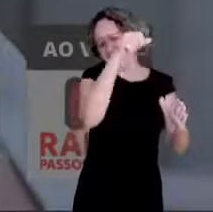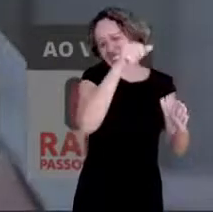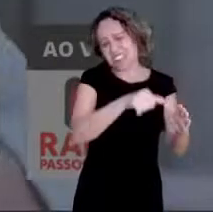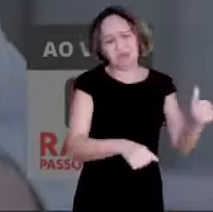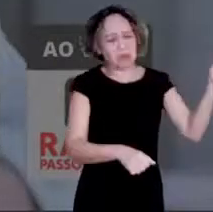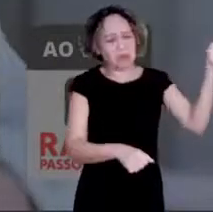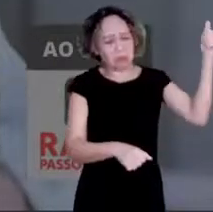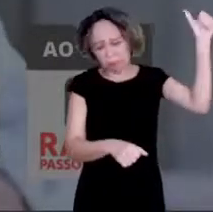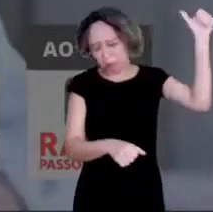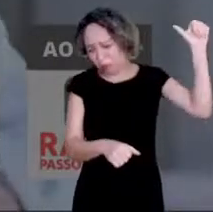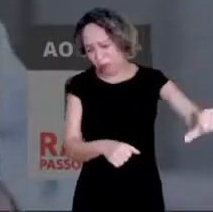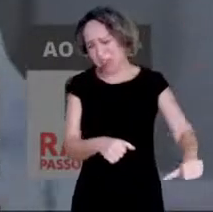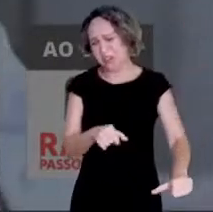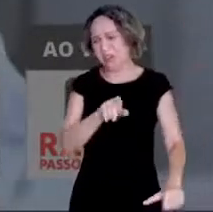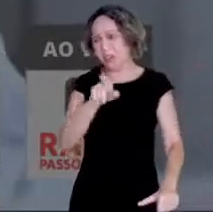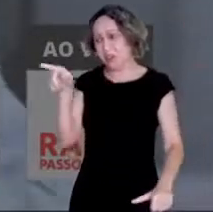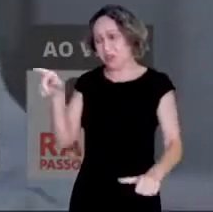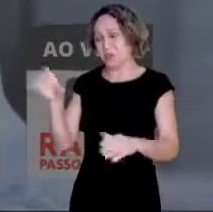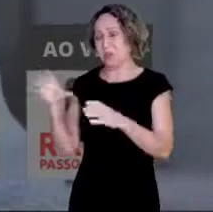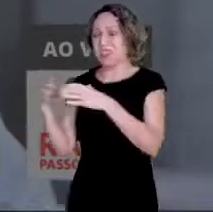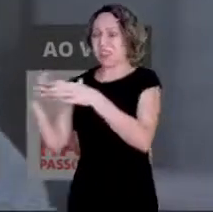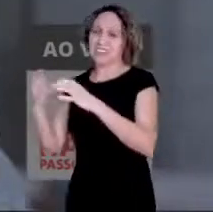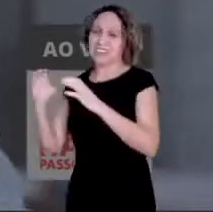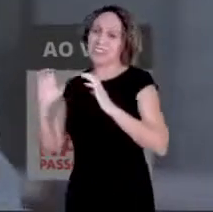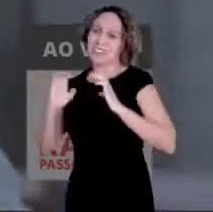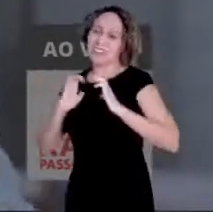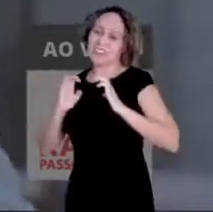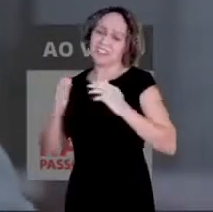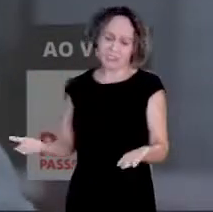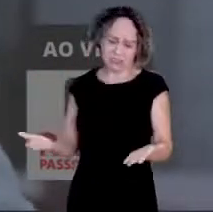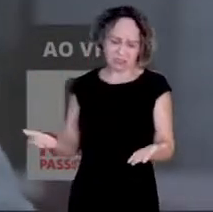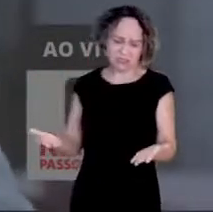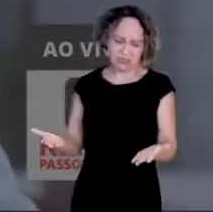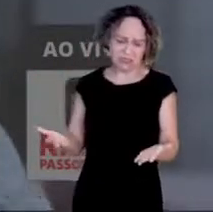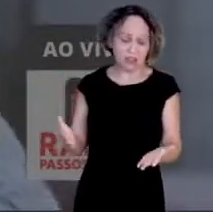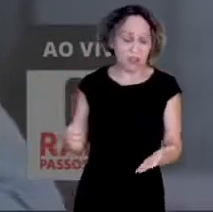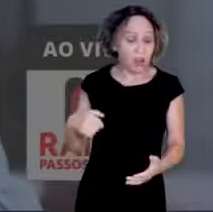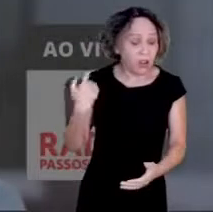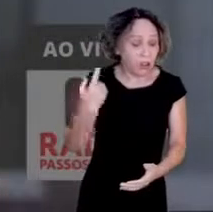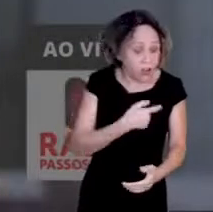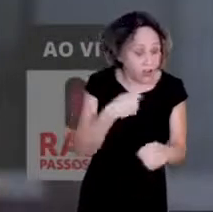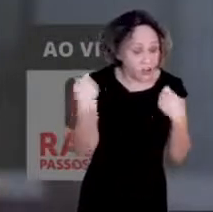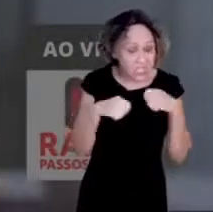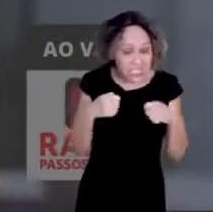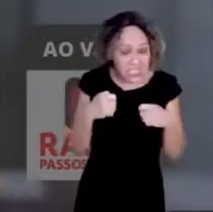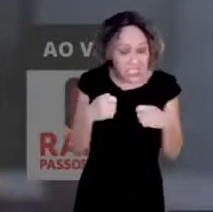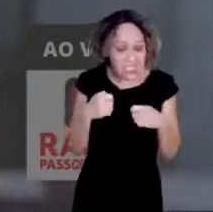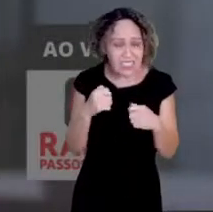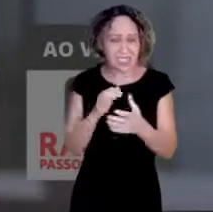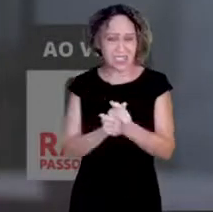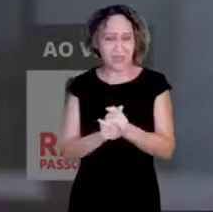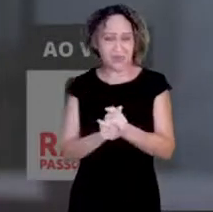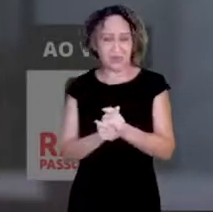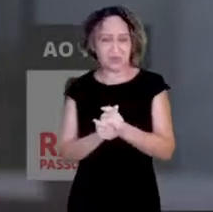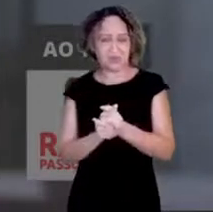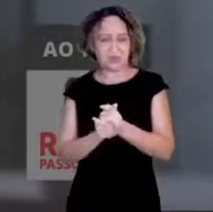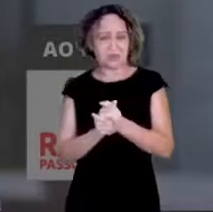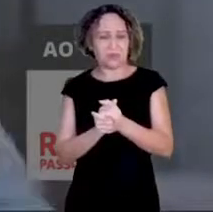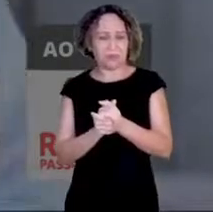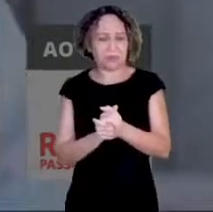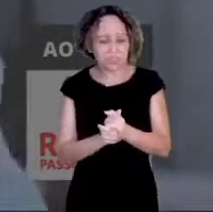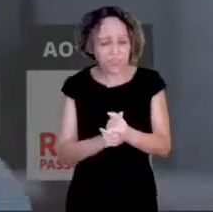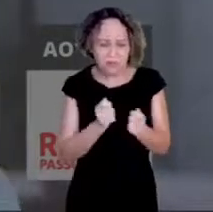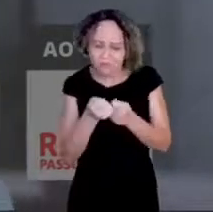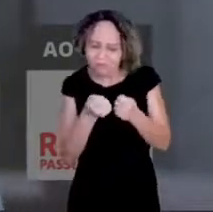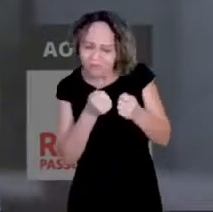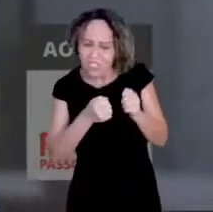o futuro. Que tipo de emprego a gente vai criar? A gente vai criar, sabe, emprego desses intermitentes que